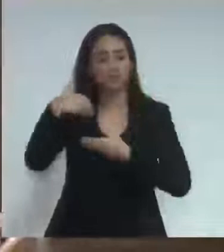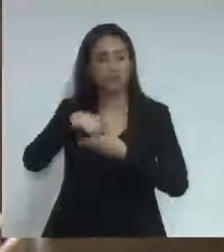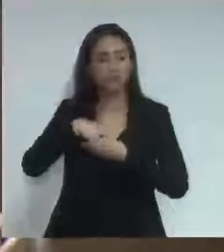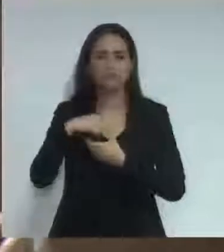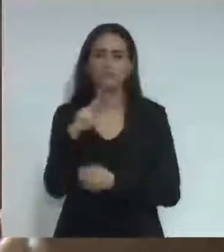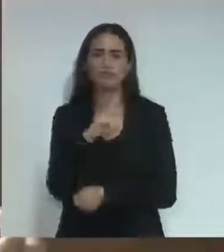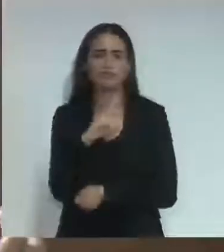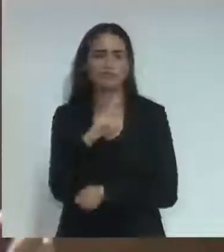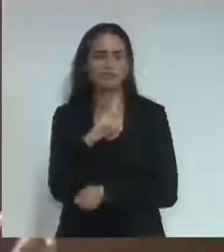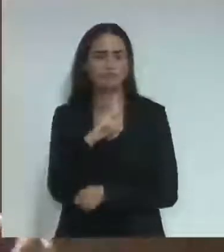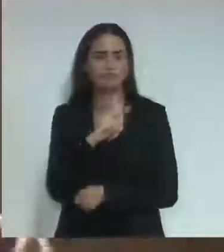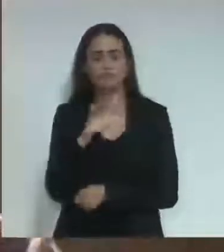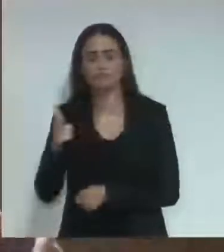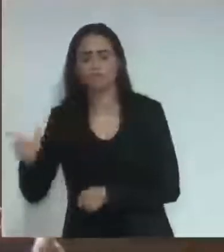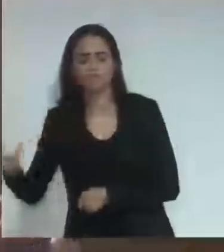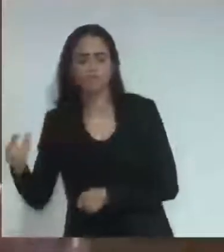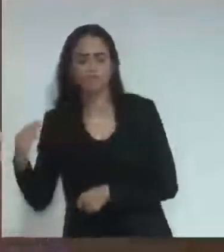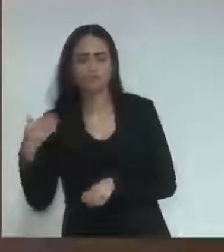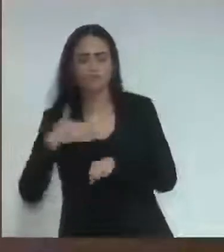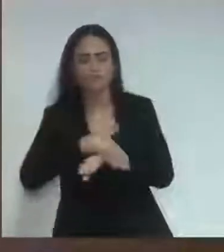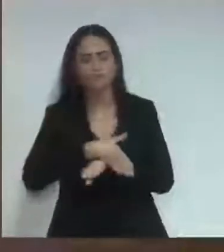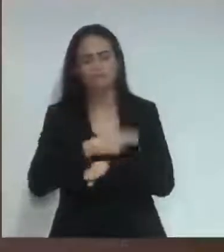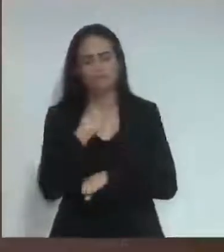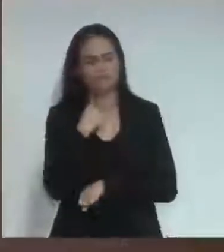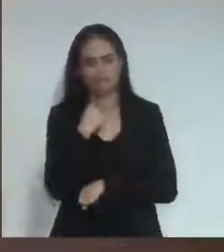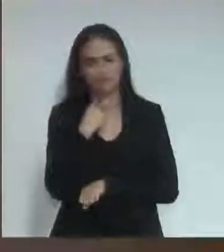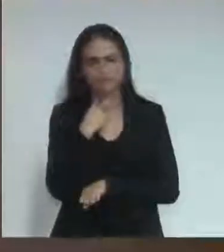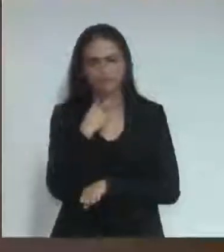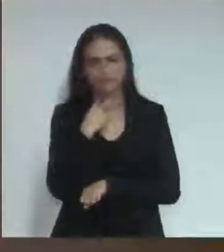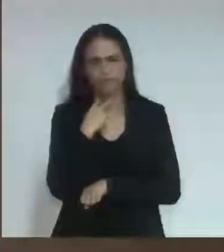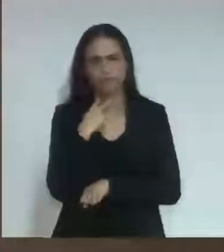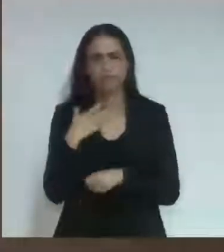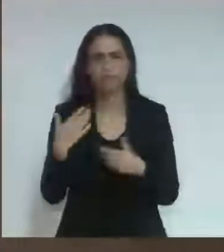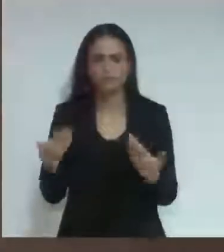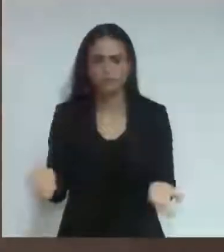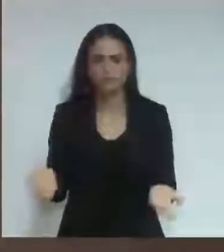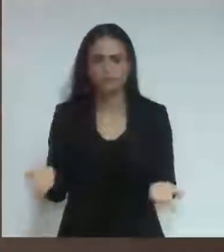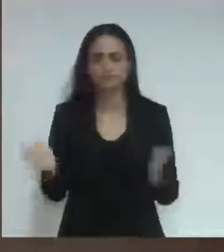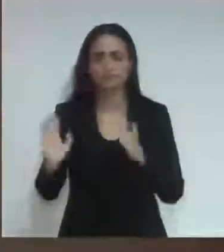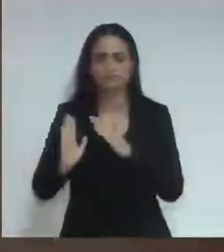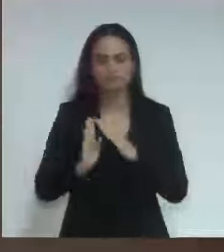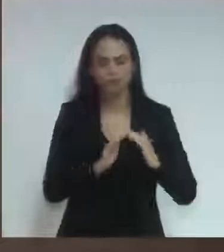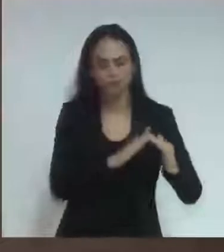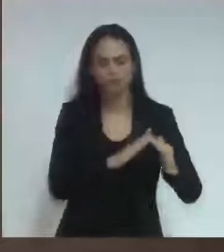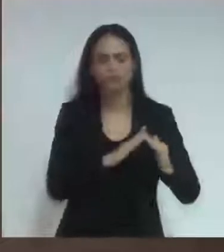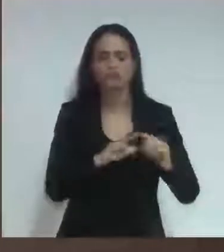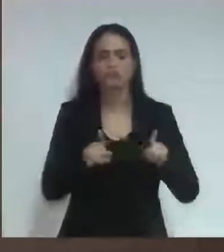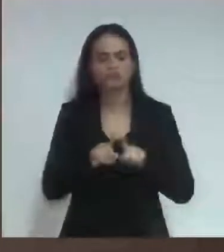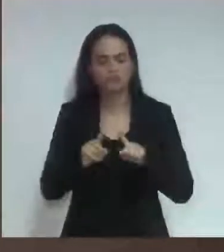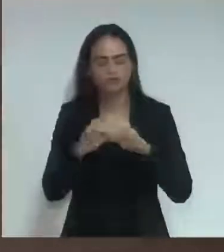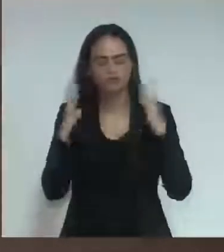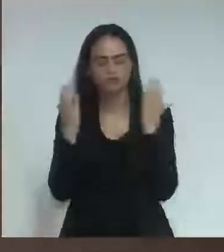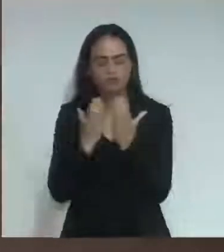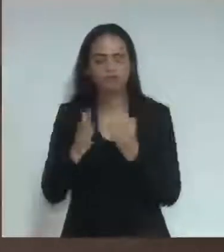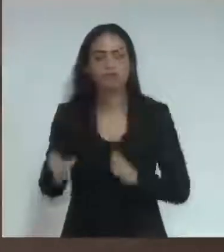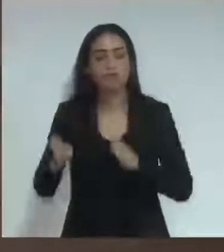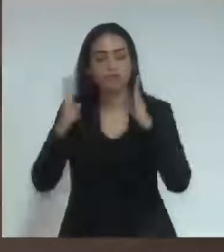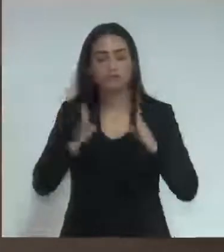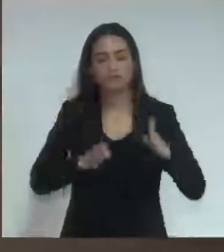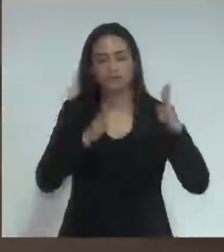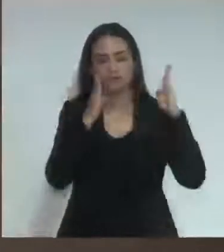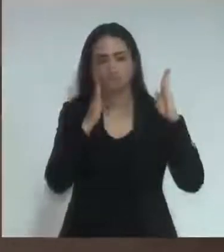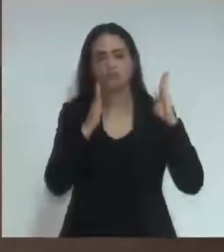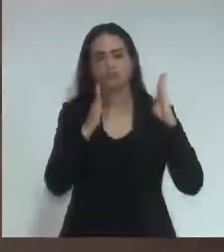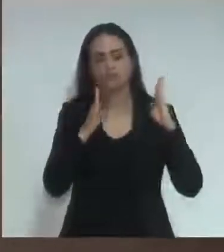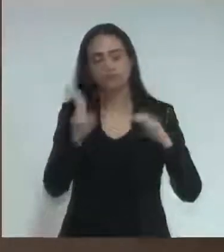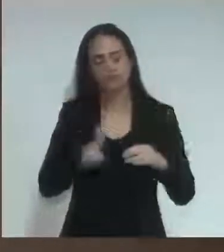vertical, por exemplo. Pode qualquer um entrar lá e utilizar? Não. Então, não é diferente nos horizontais, né? E, enfim, só